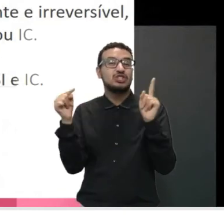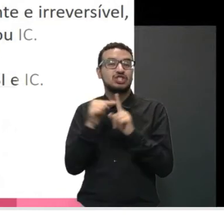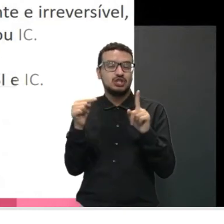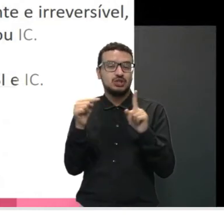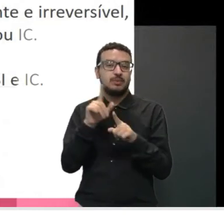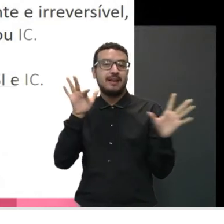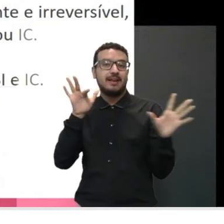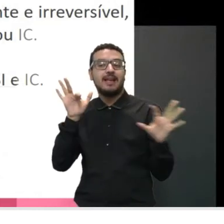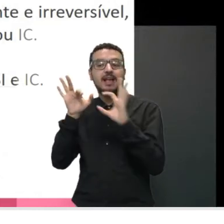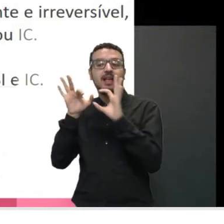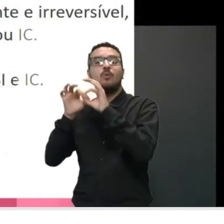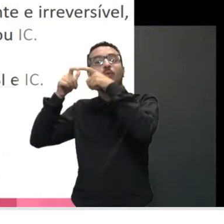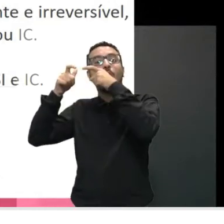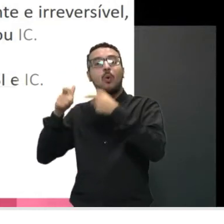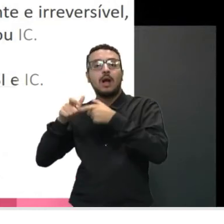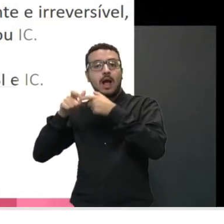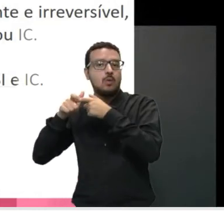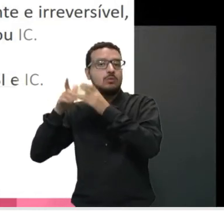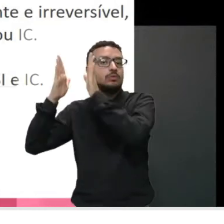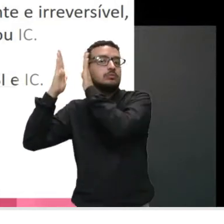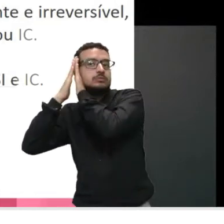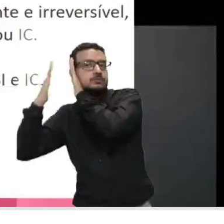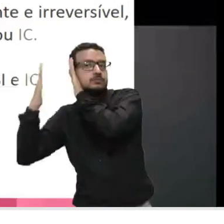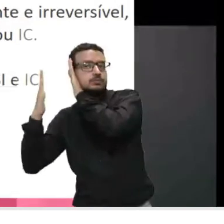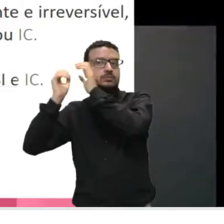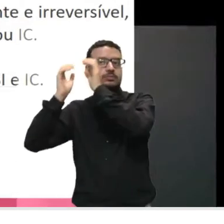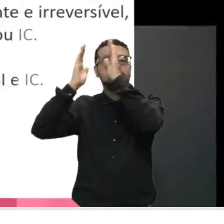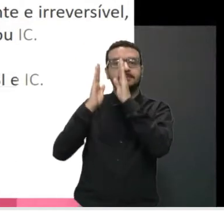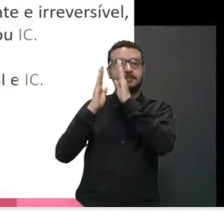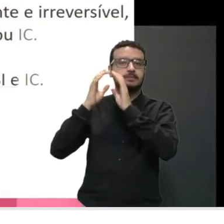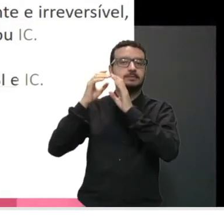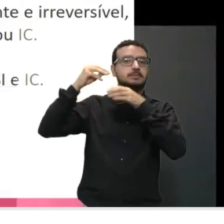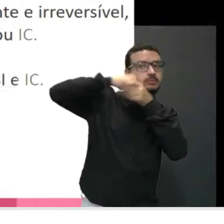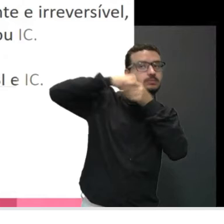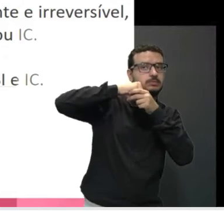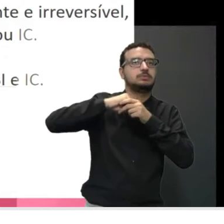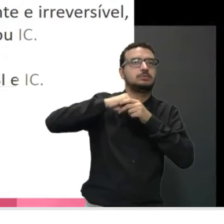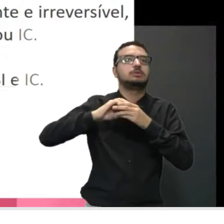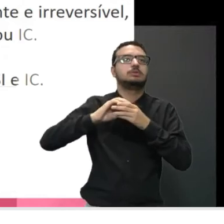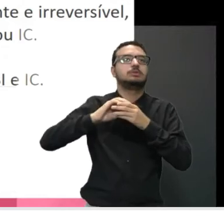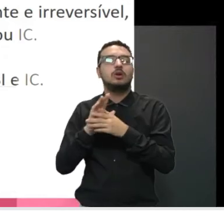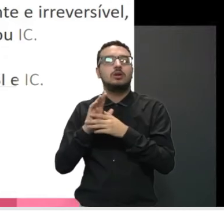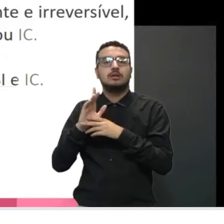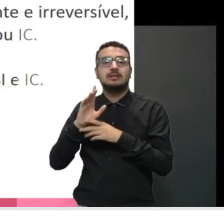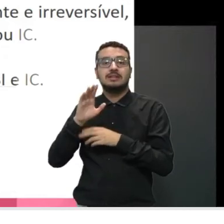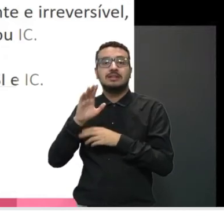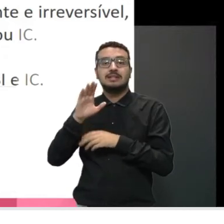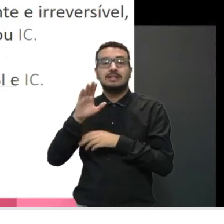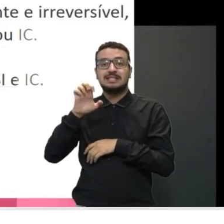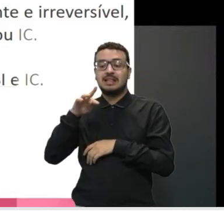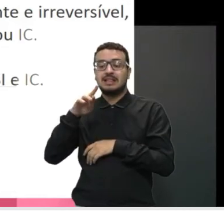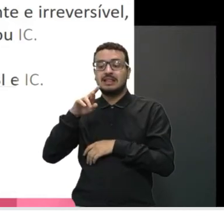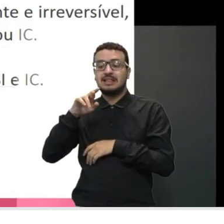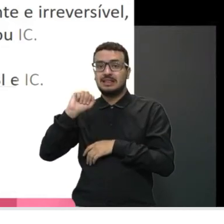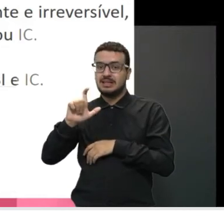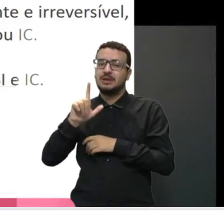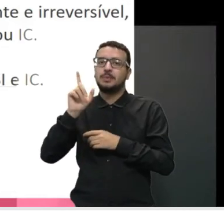chamado de perda auditiva central. A perda auditiva central, que está localizada no tronco cerebral, em